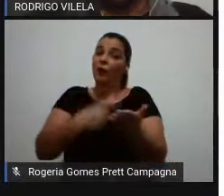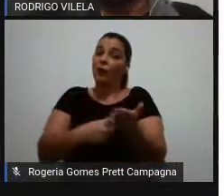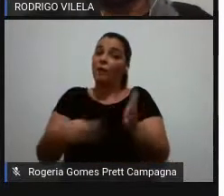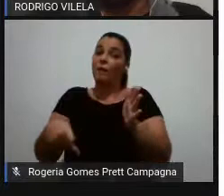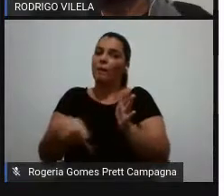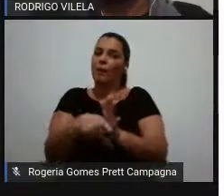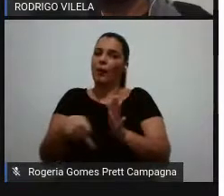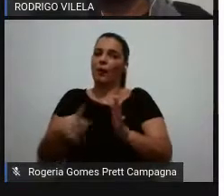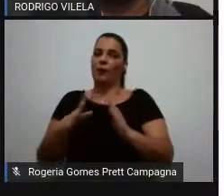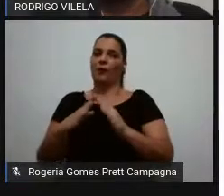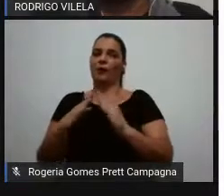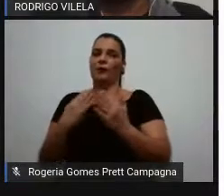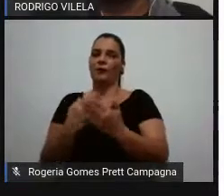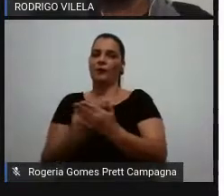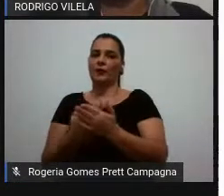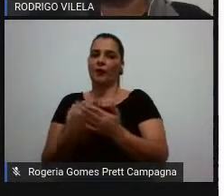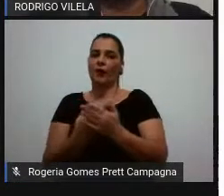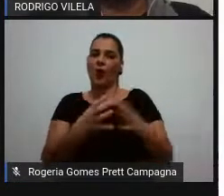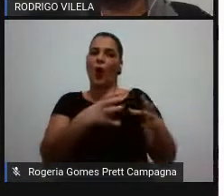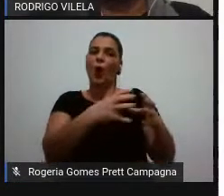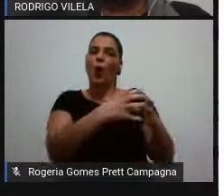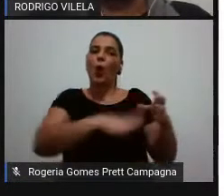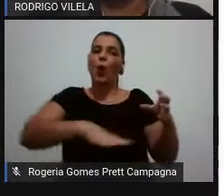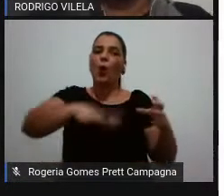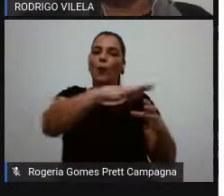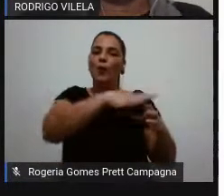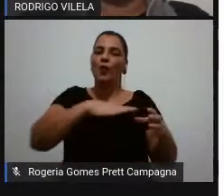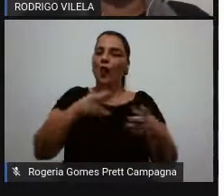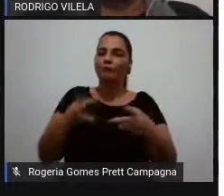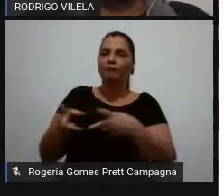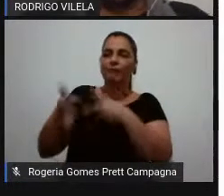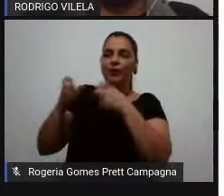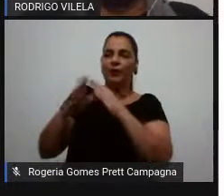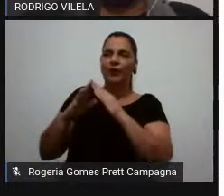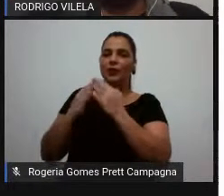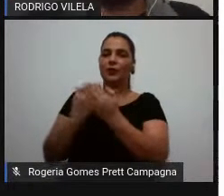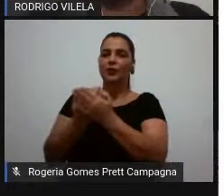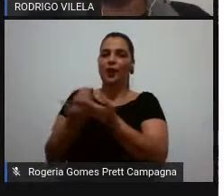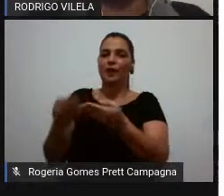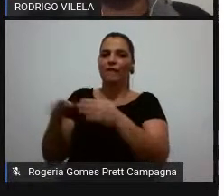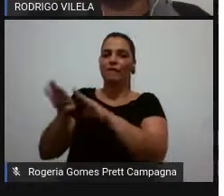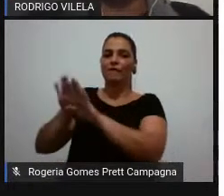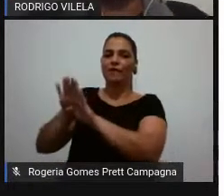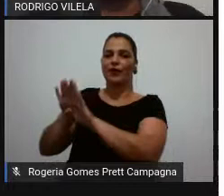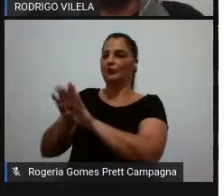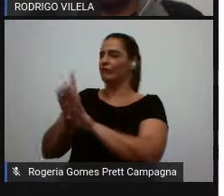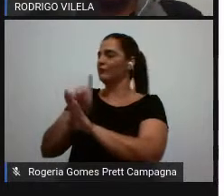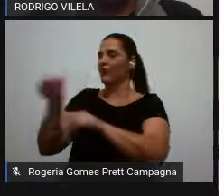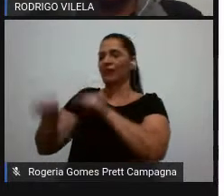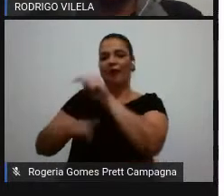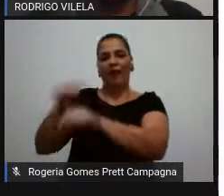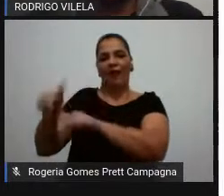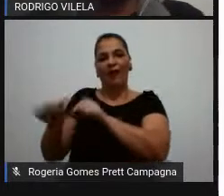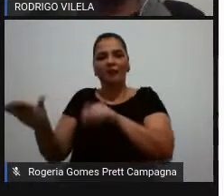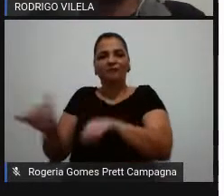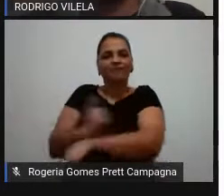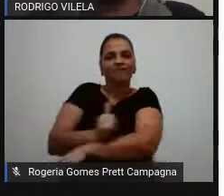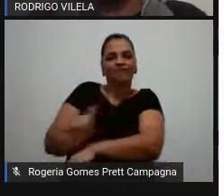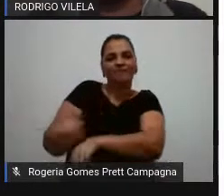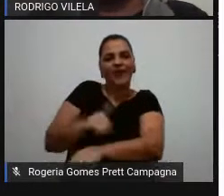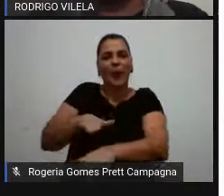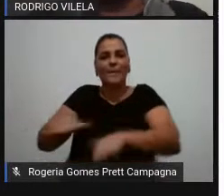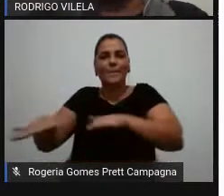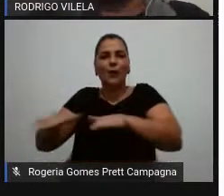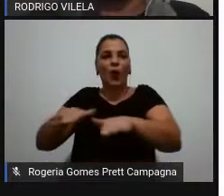a comunidade, e a comunidade passa a perceber, a escola não está fechada, nós estamos trabalhando de forma remota, e